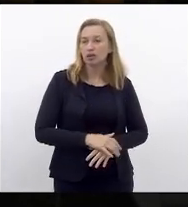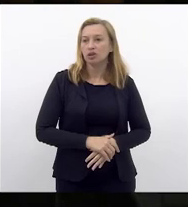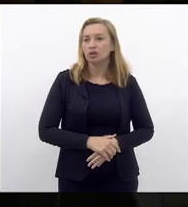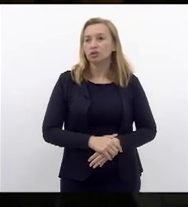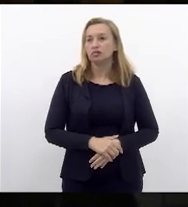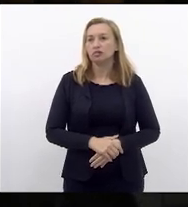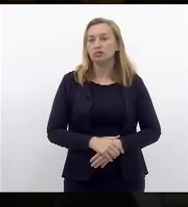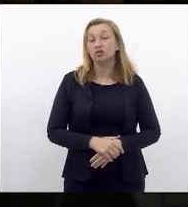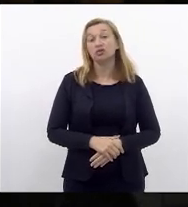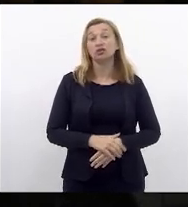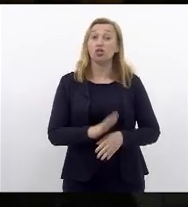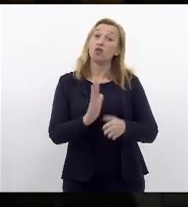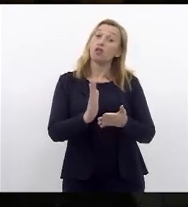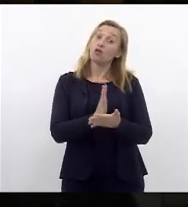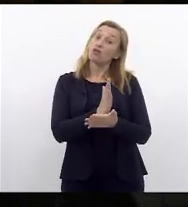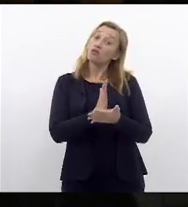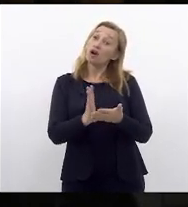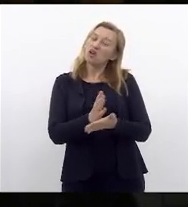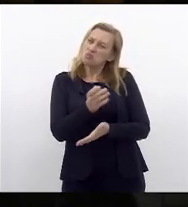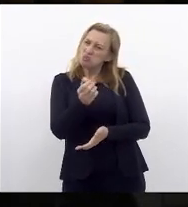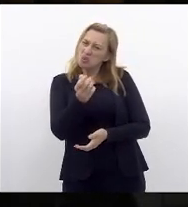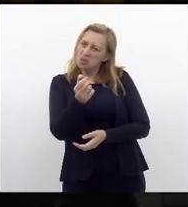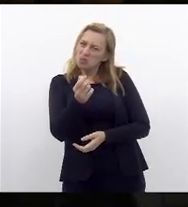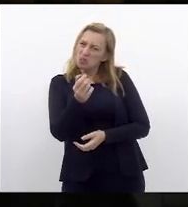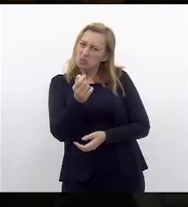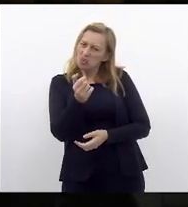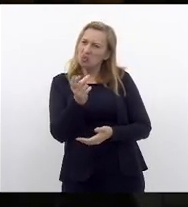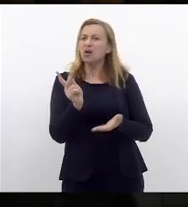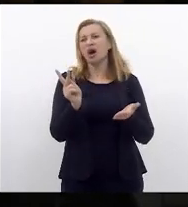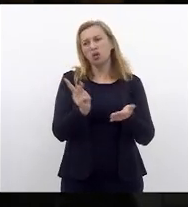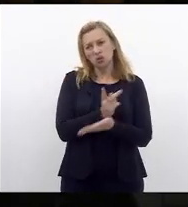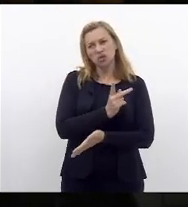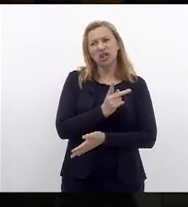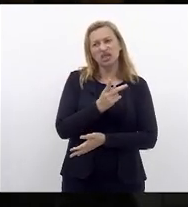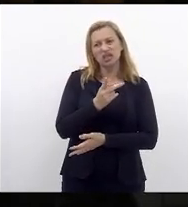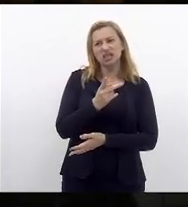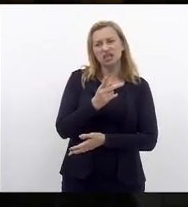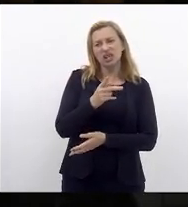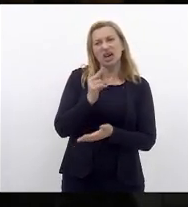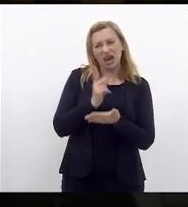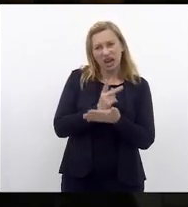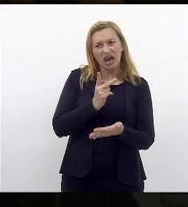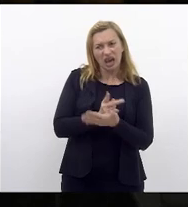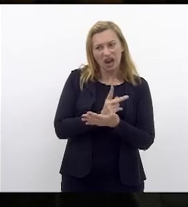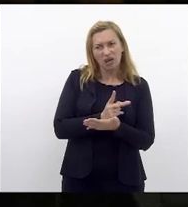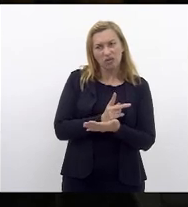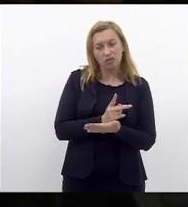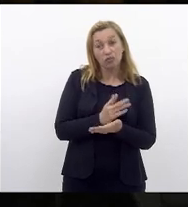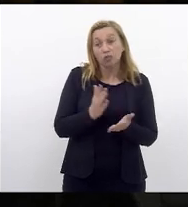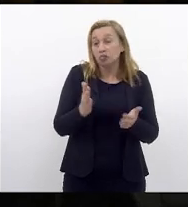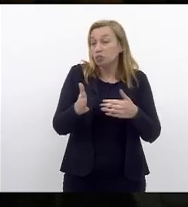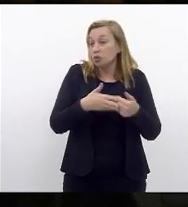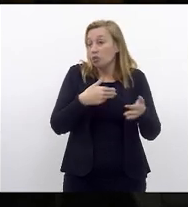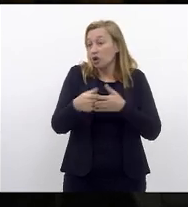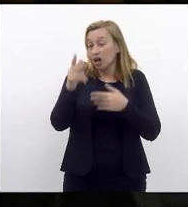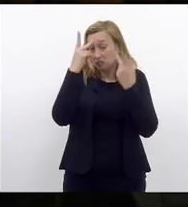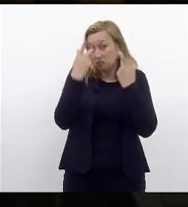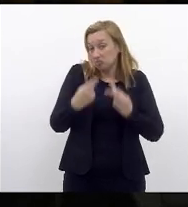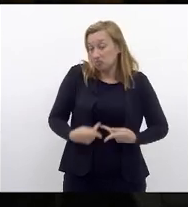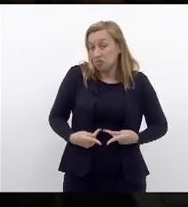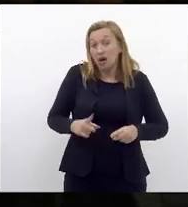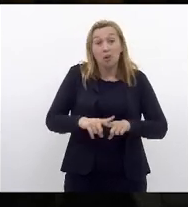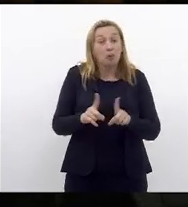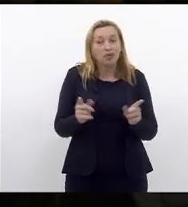se bem que muitos, poucos, mas acontece, falham, como todos seres humanos, mas